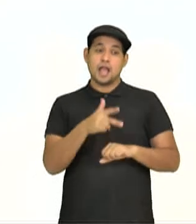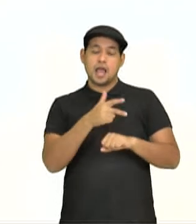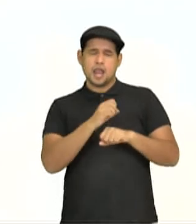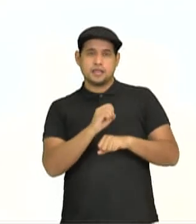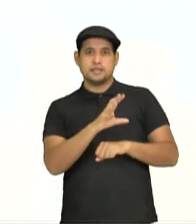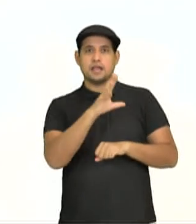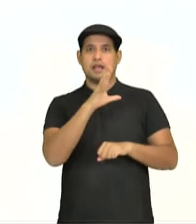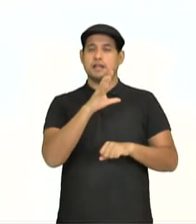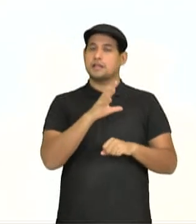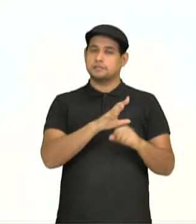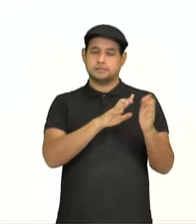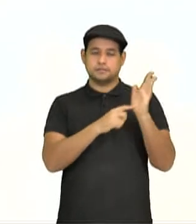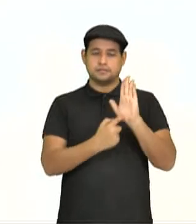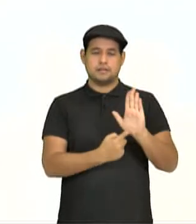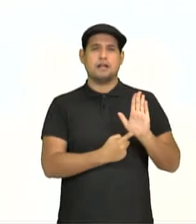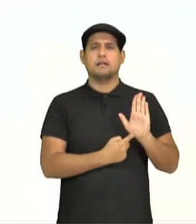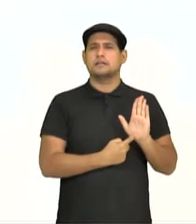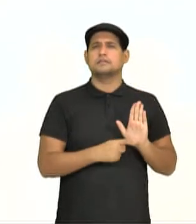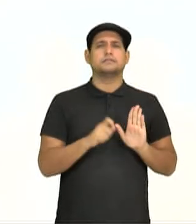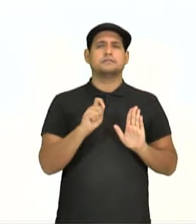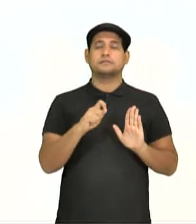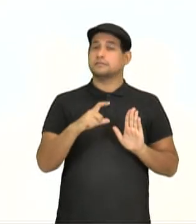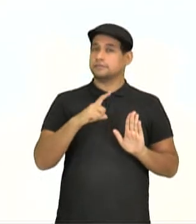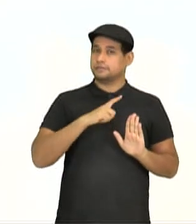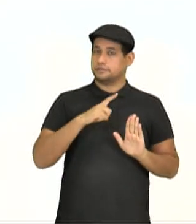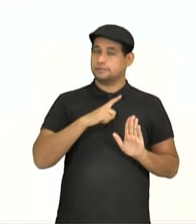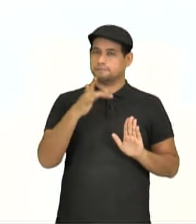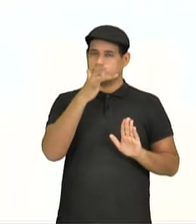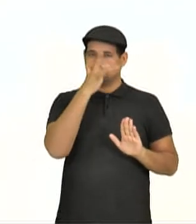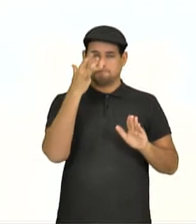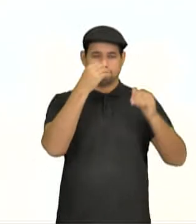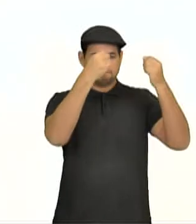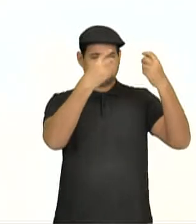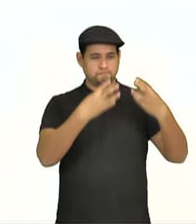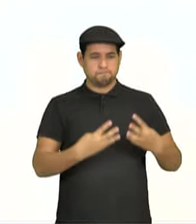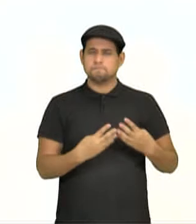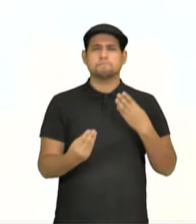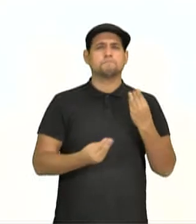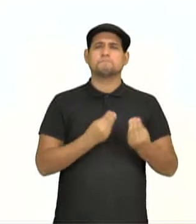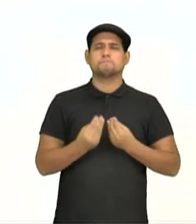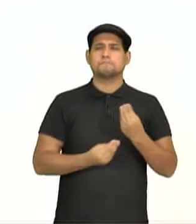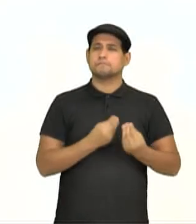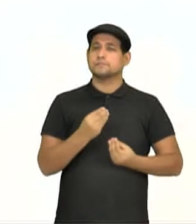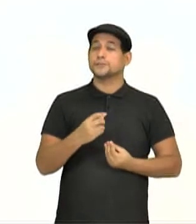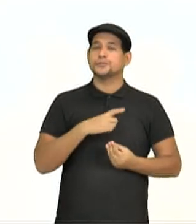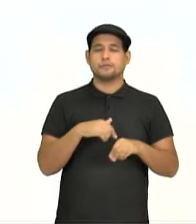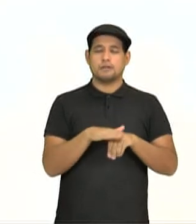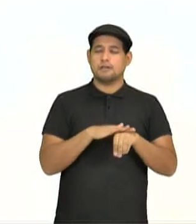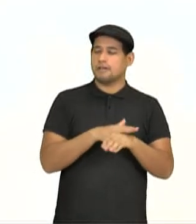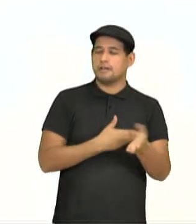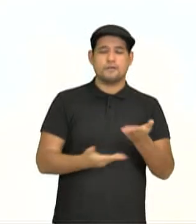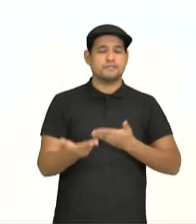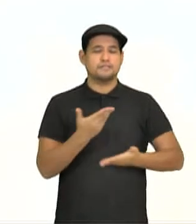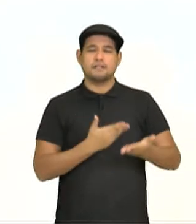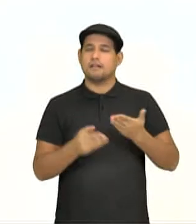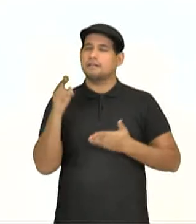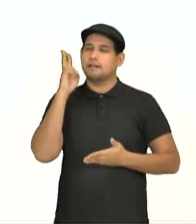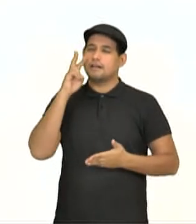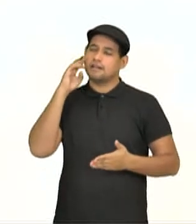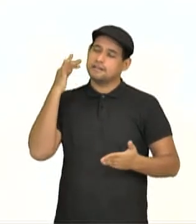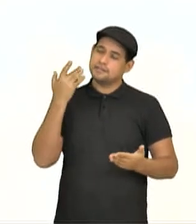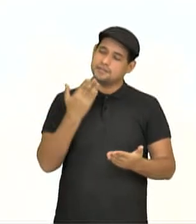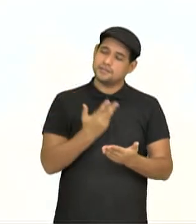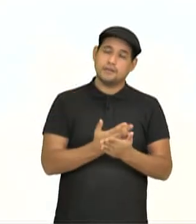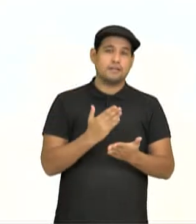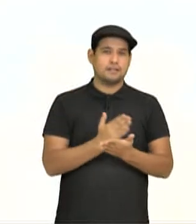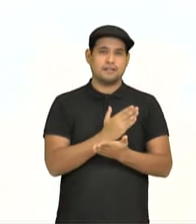mágica, durante a apresentação, tinha um narrador que se encarregava de contar a história, que